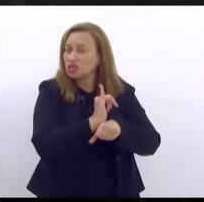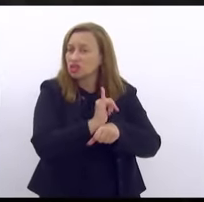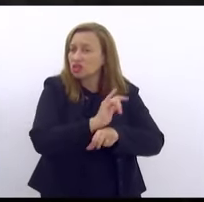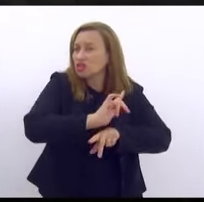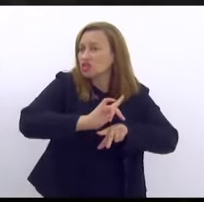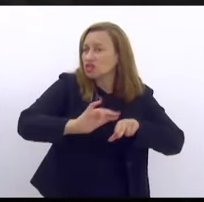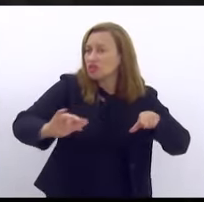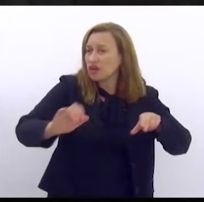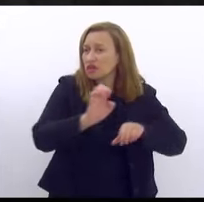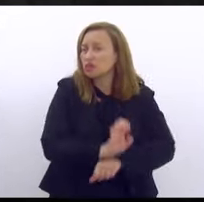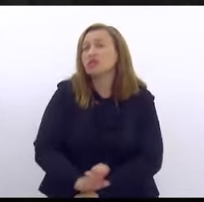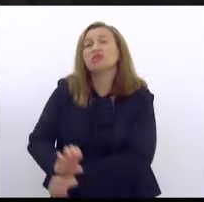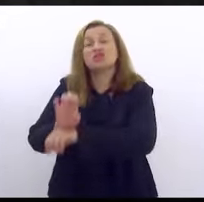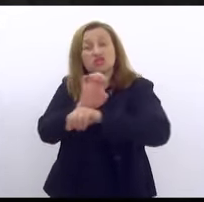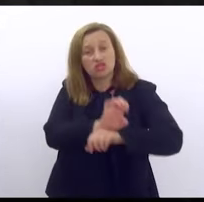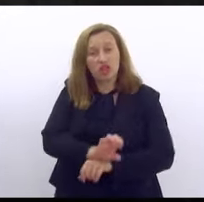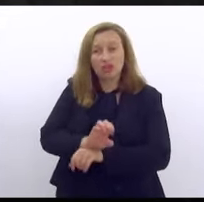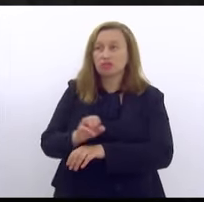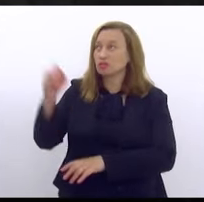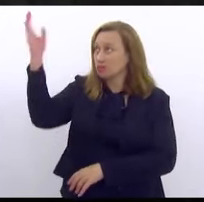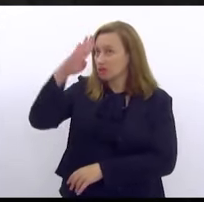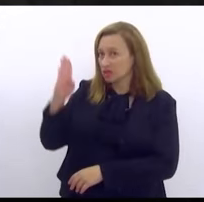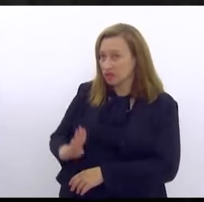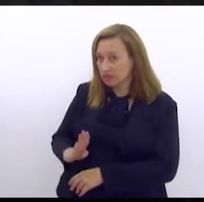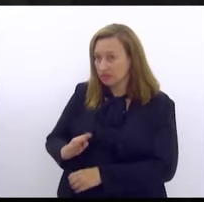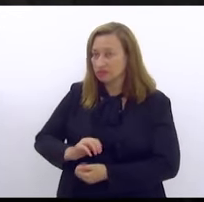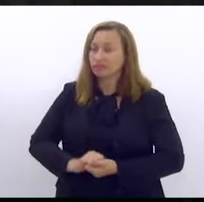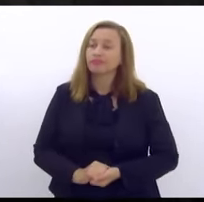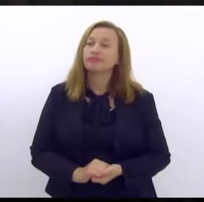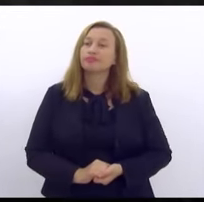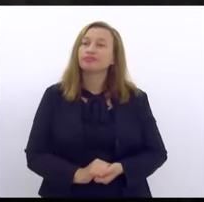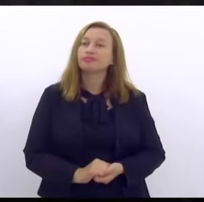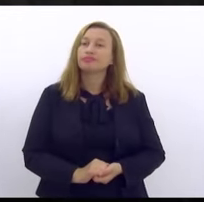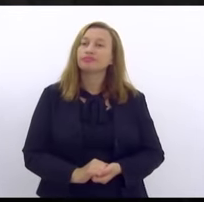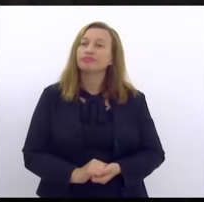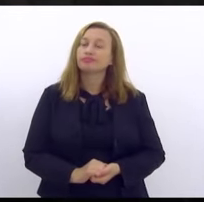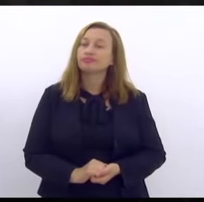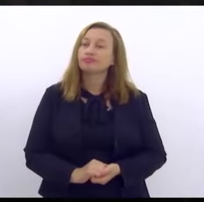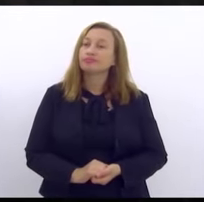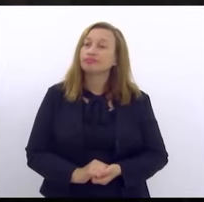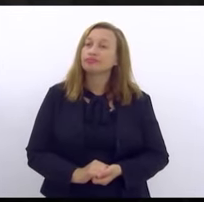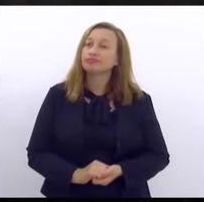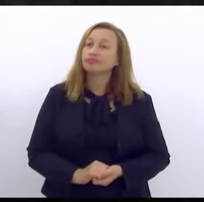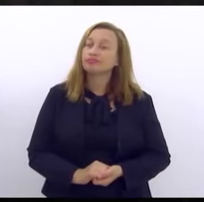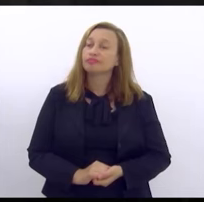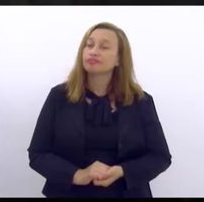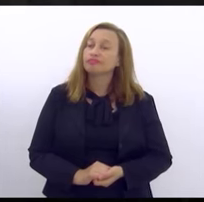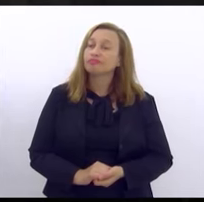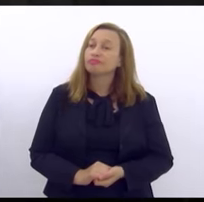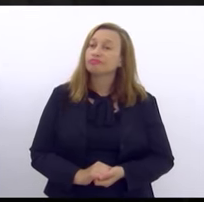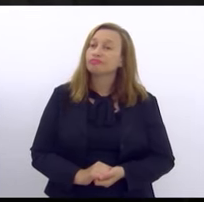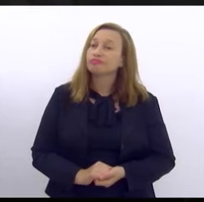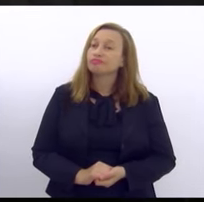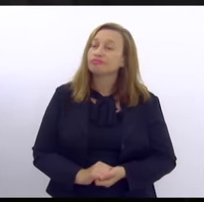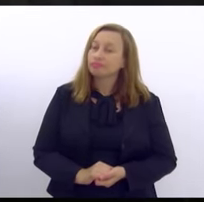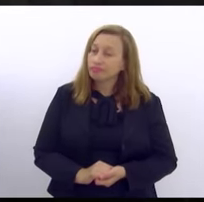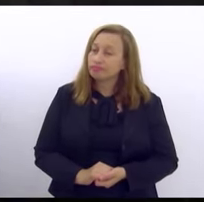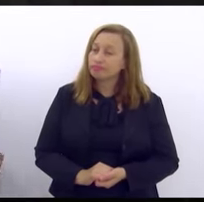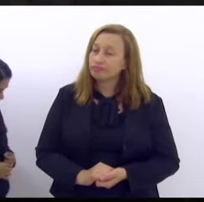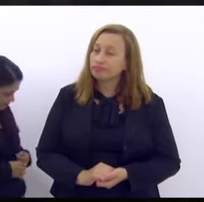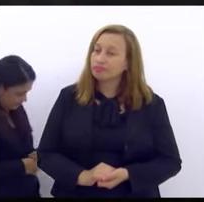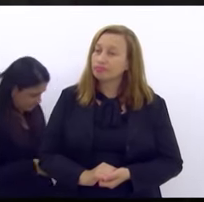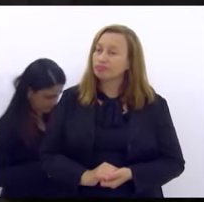diversos estados brasileiros. porque o